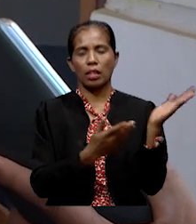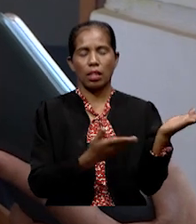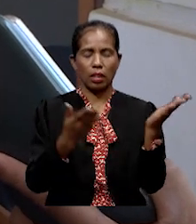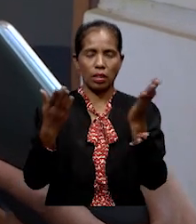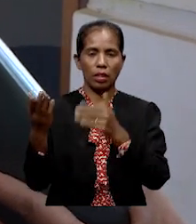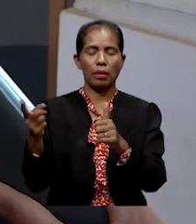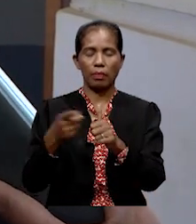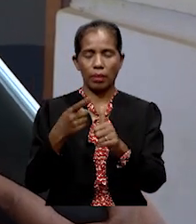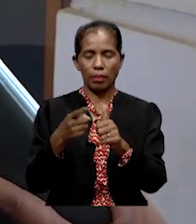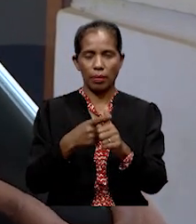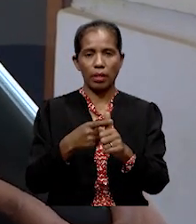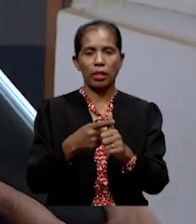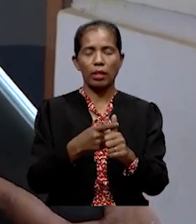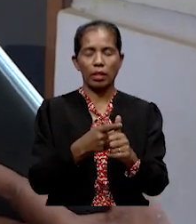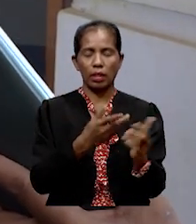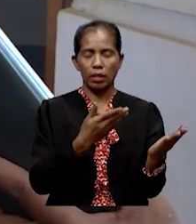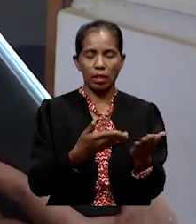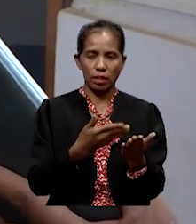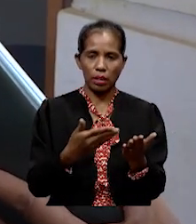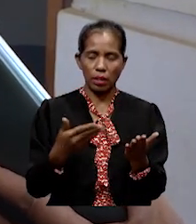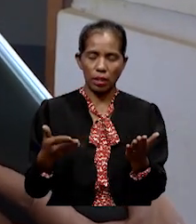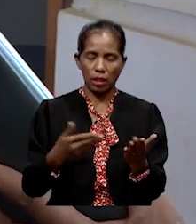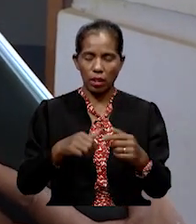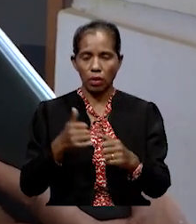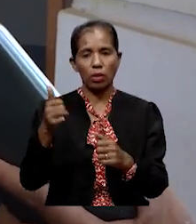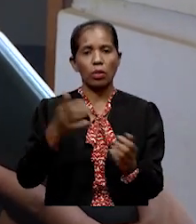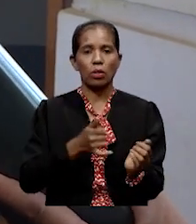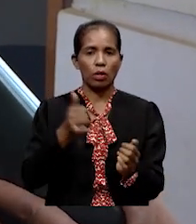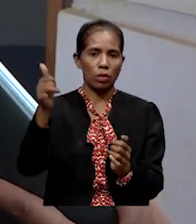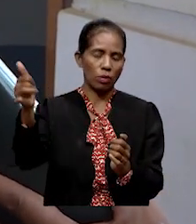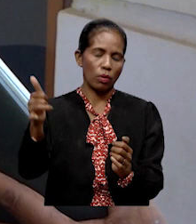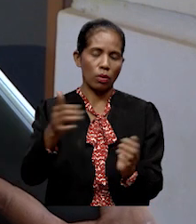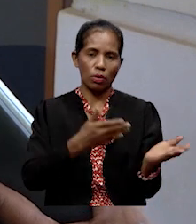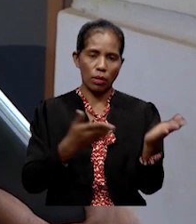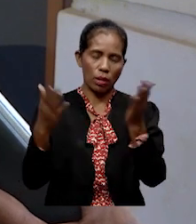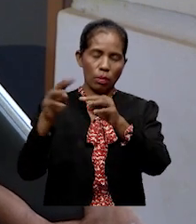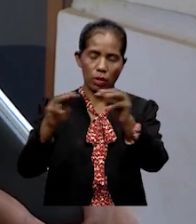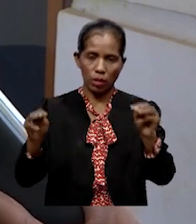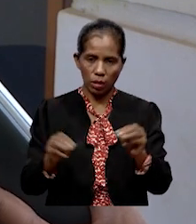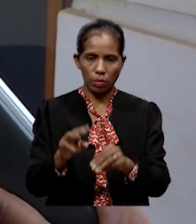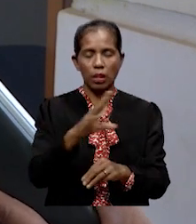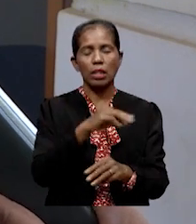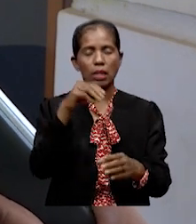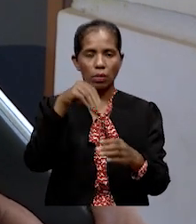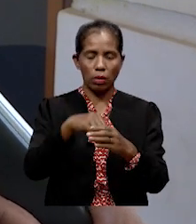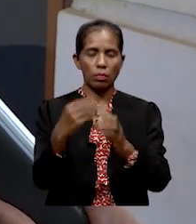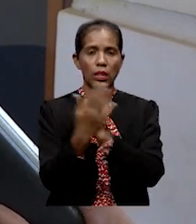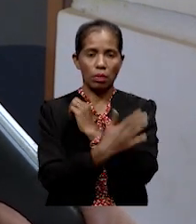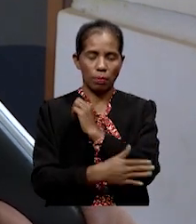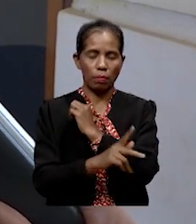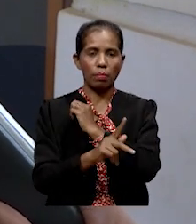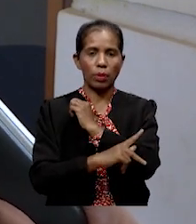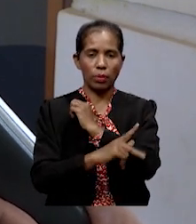primeira volta ne material sira to ne ba ho seguro to ia município sira ho toto incluímos a diáspora material sira ne ba ka dalida